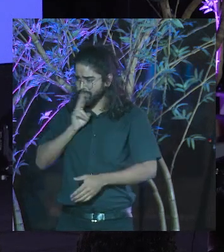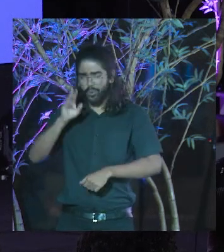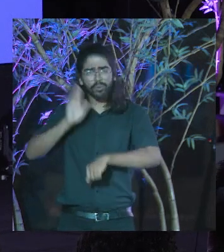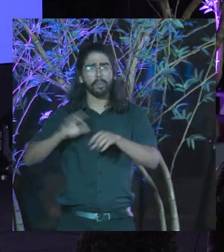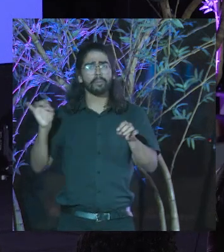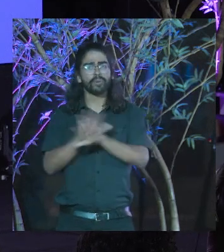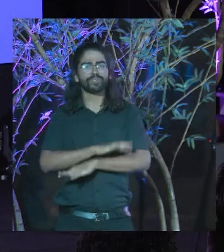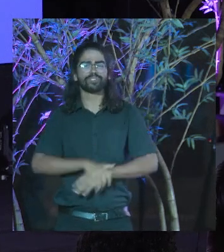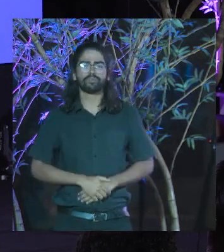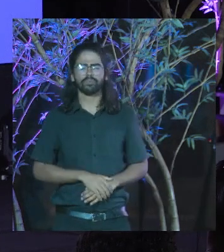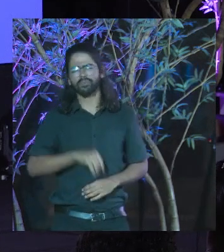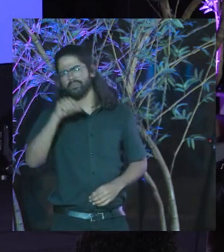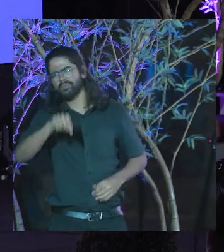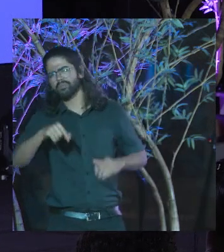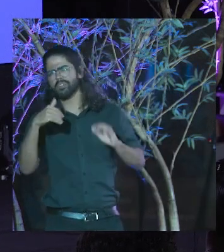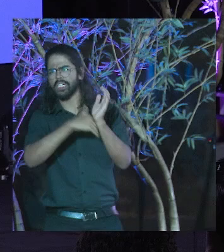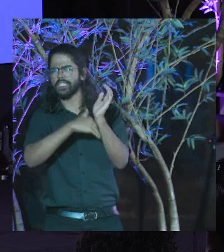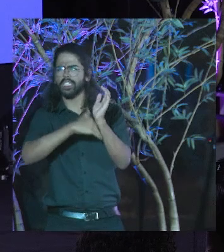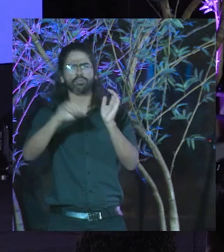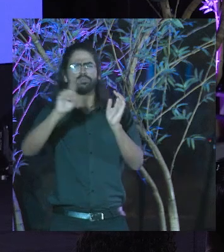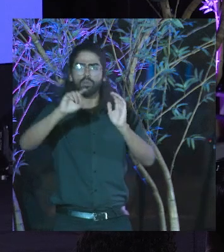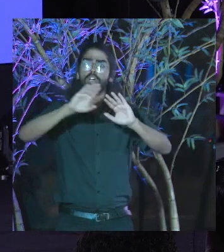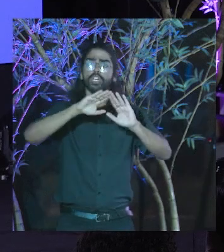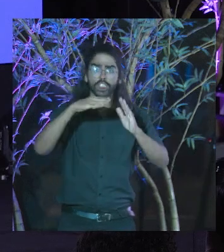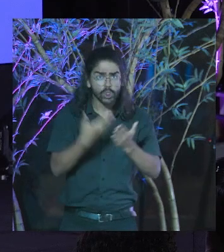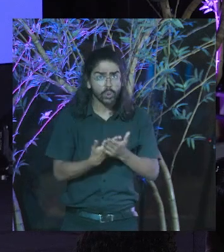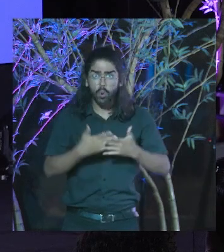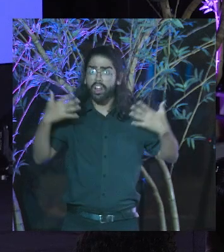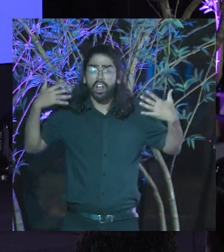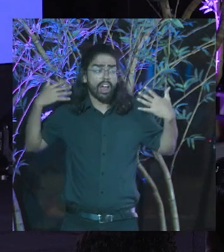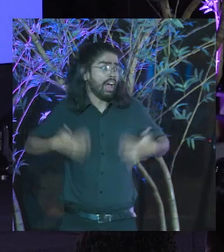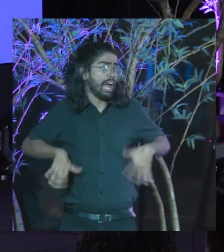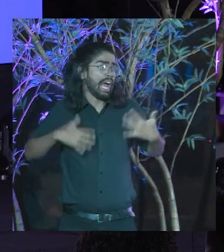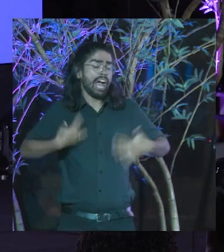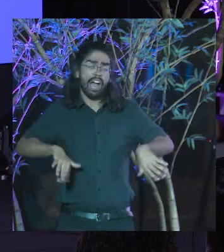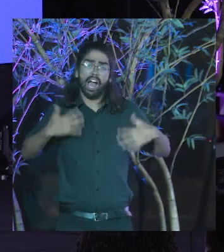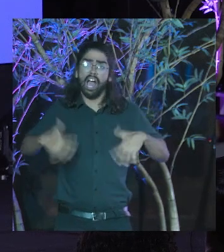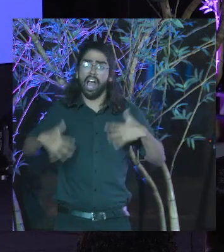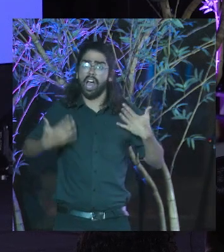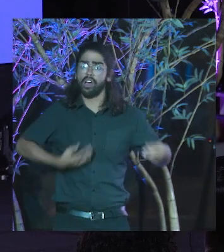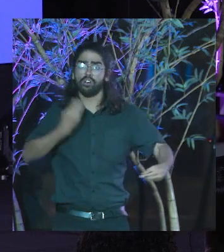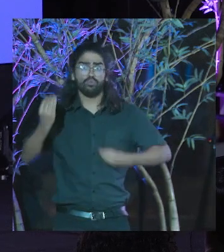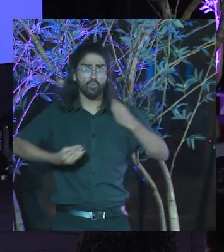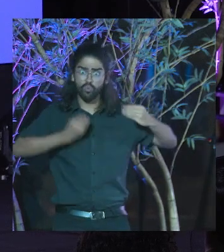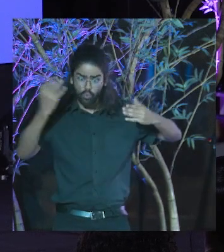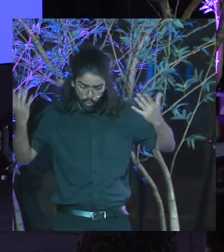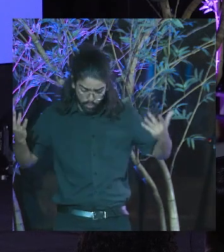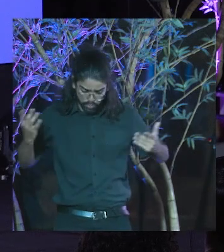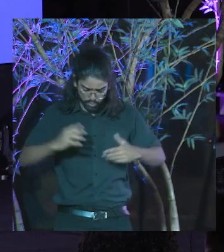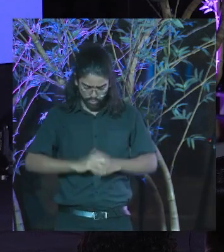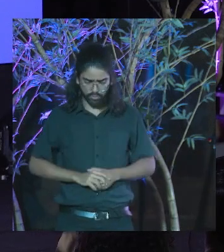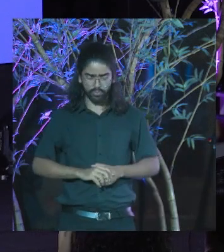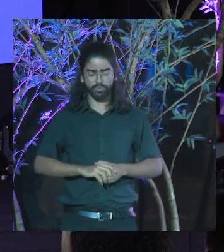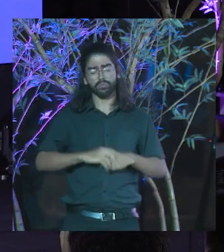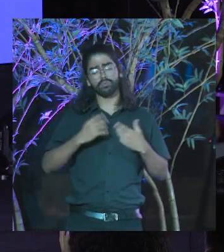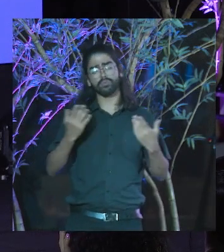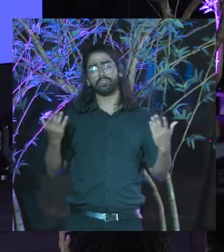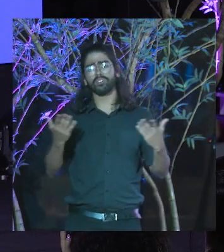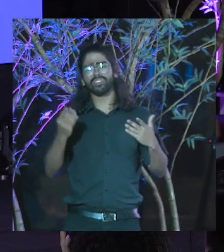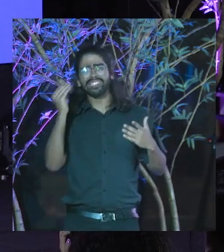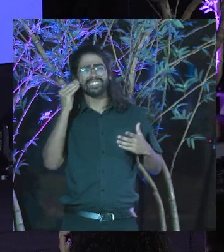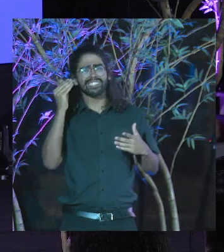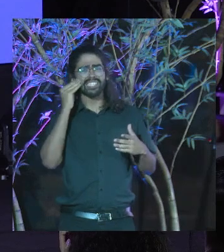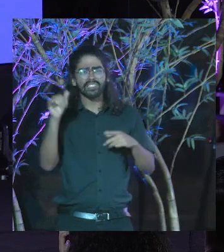Aqui, o que eu estou dizendo não é nenhum segredo. As escolas estão apavoradas com isso que está acontecendo. Estão tentando